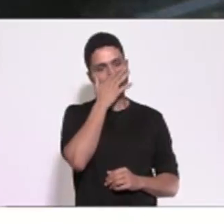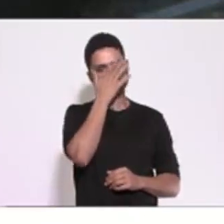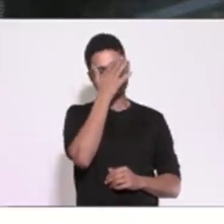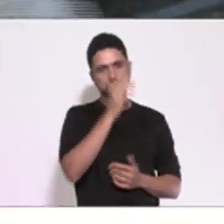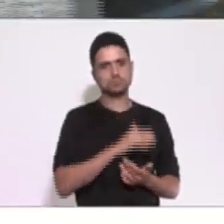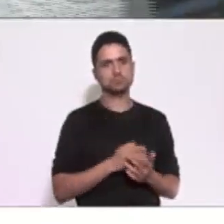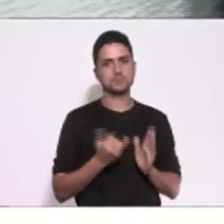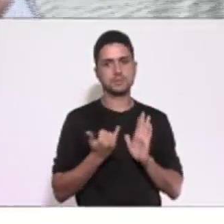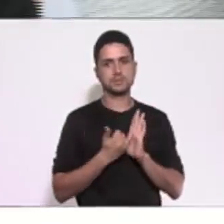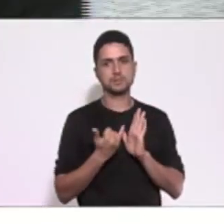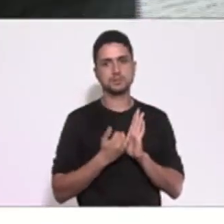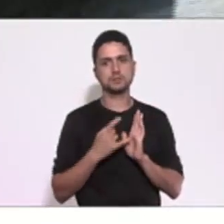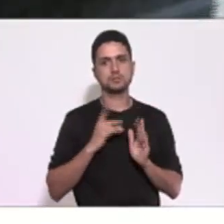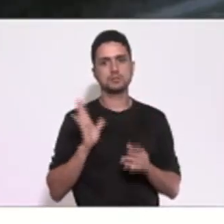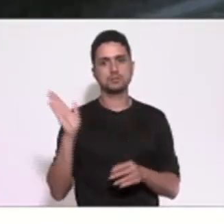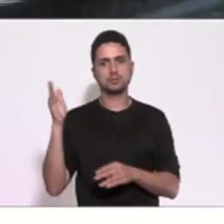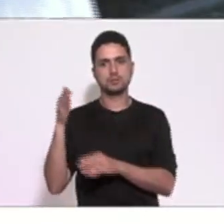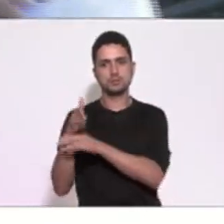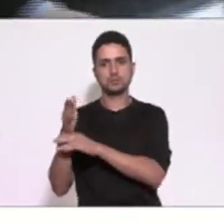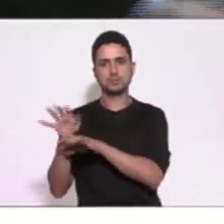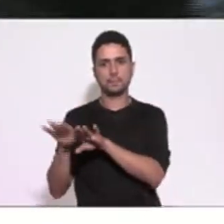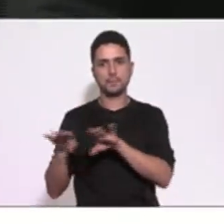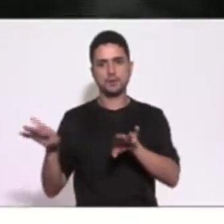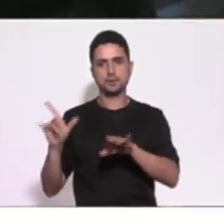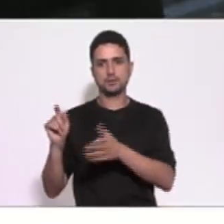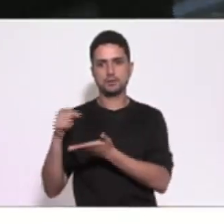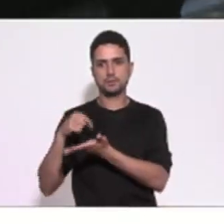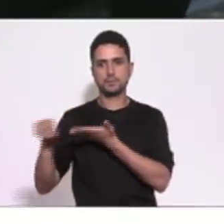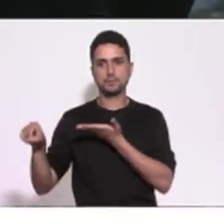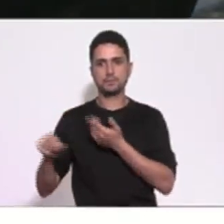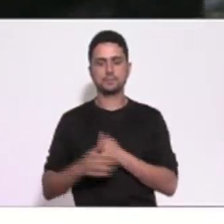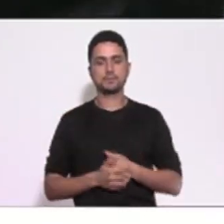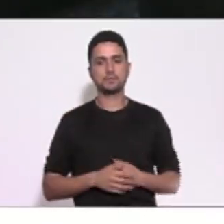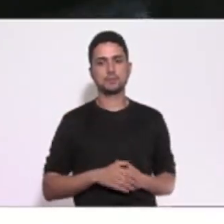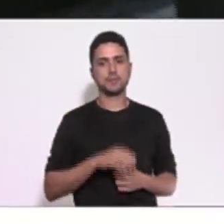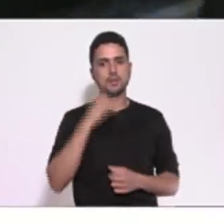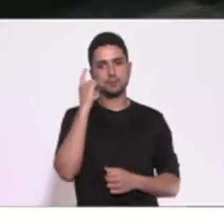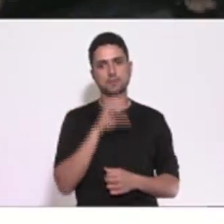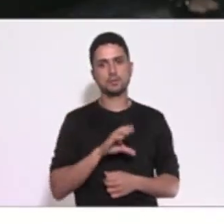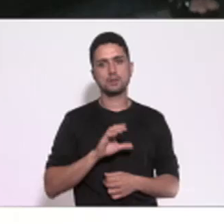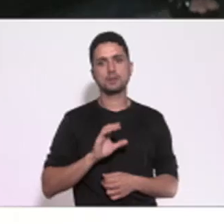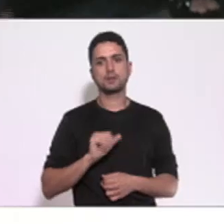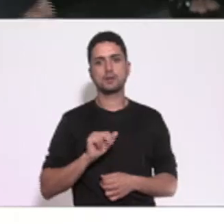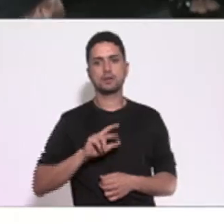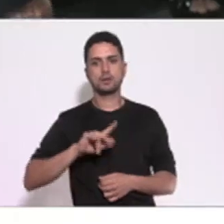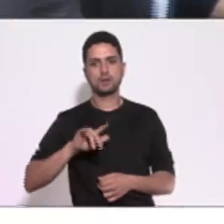favor. Faz chegar à mesa o voto. Pela Comissão de Assuntos Municipais e Desenvolvimento Regional, deputado Carlos Macedo.